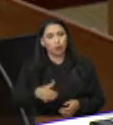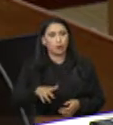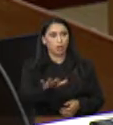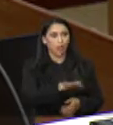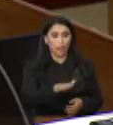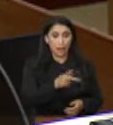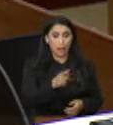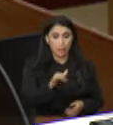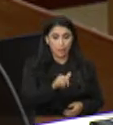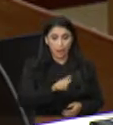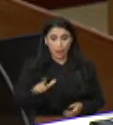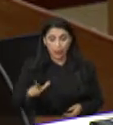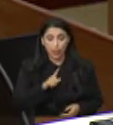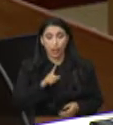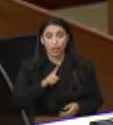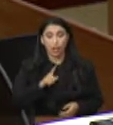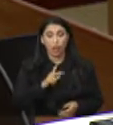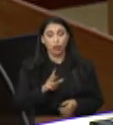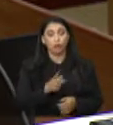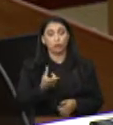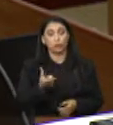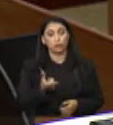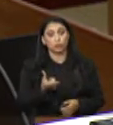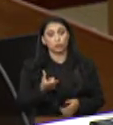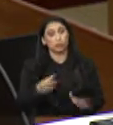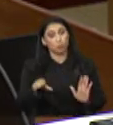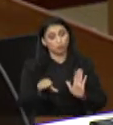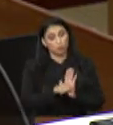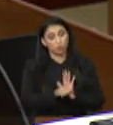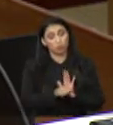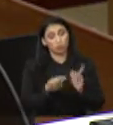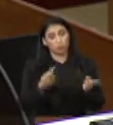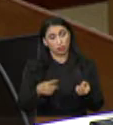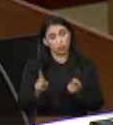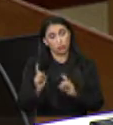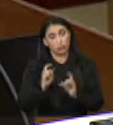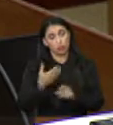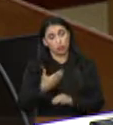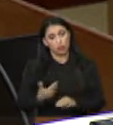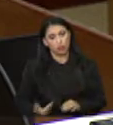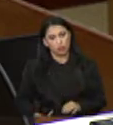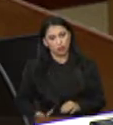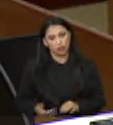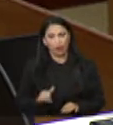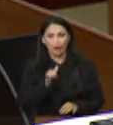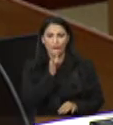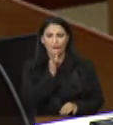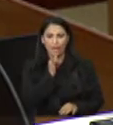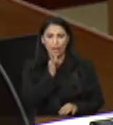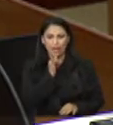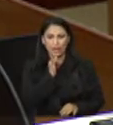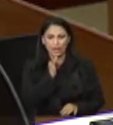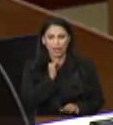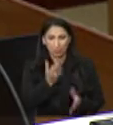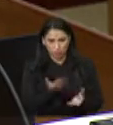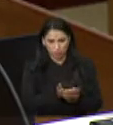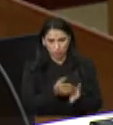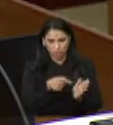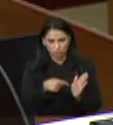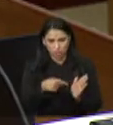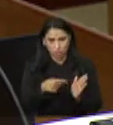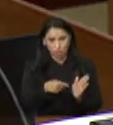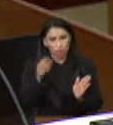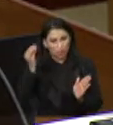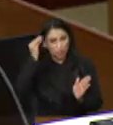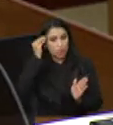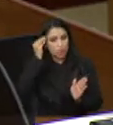Esfera penal da prova emprestada a improbidade mas eu vou pegar hoje aí para o concreto para entender